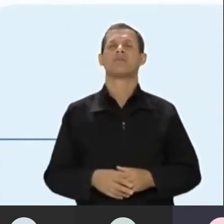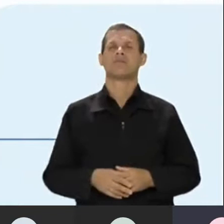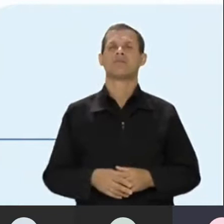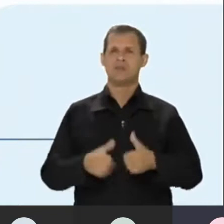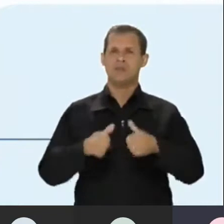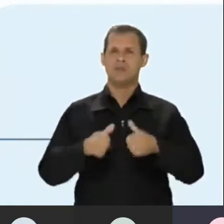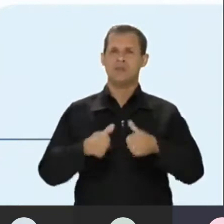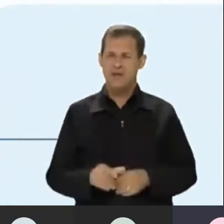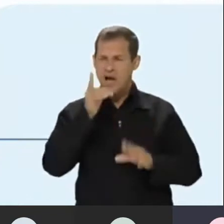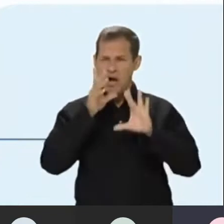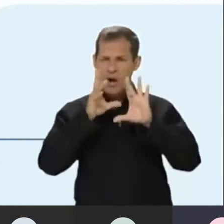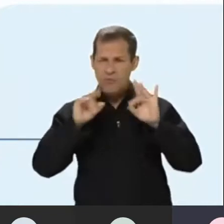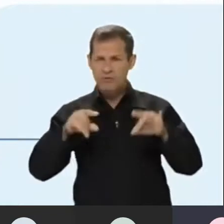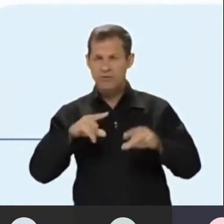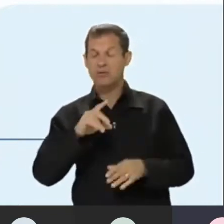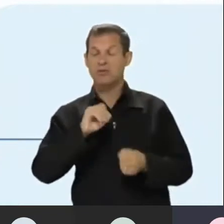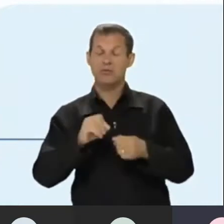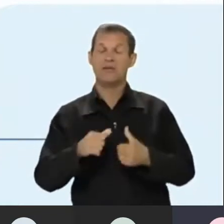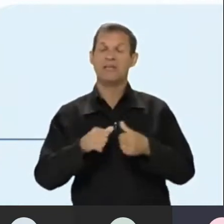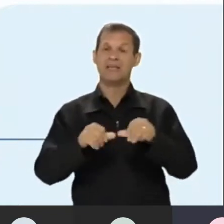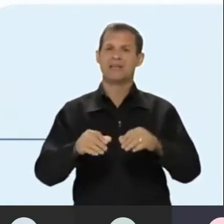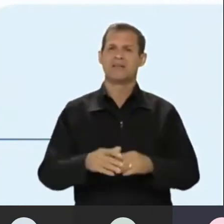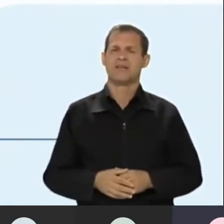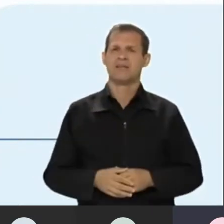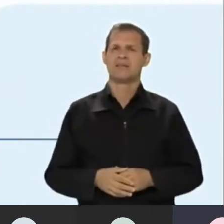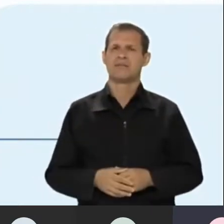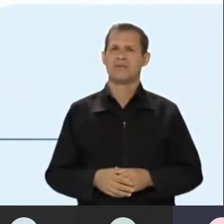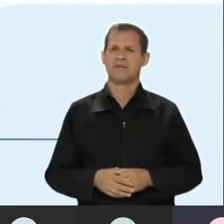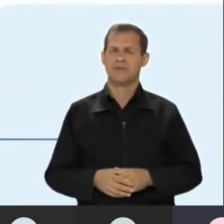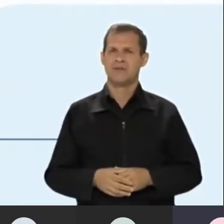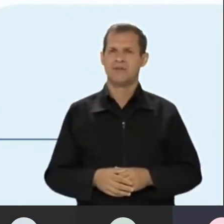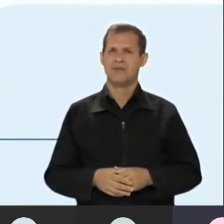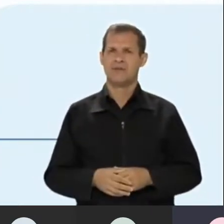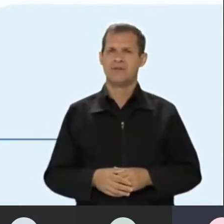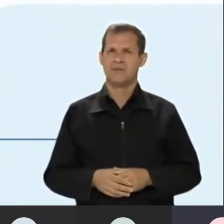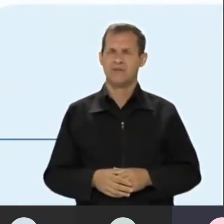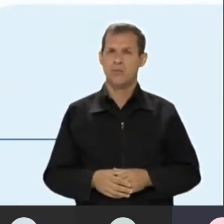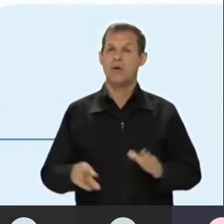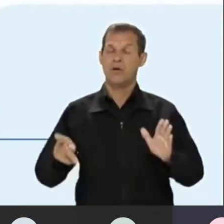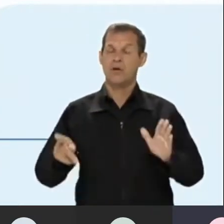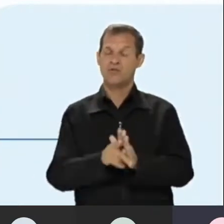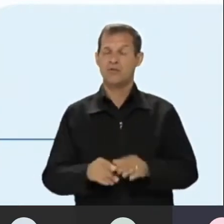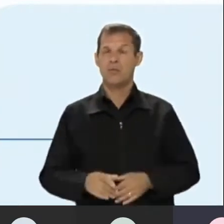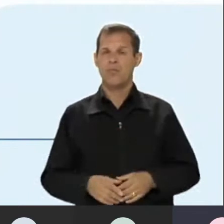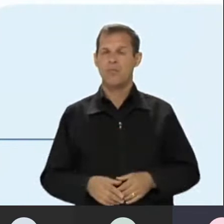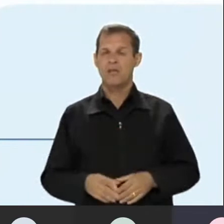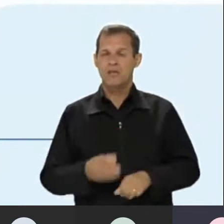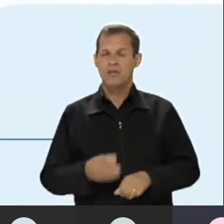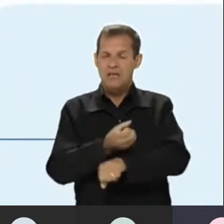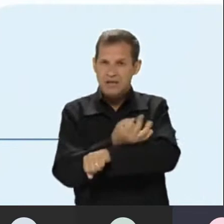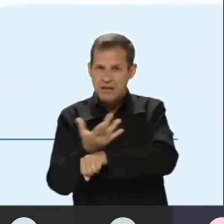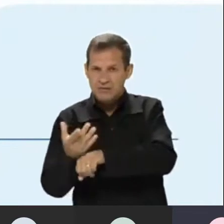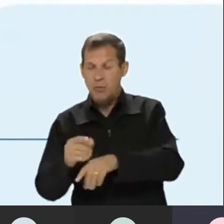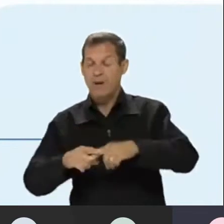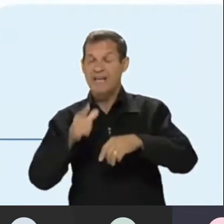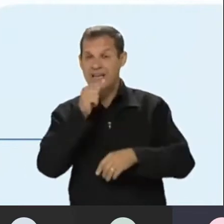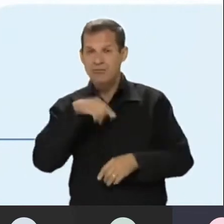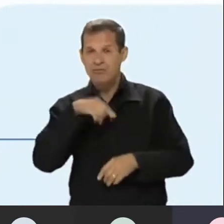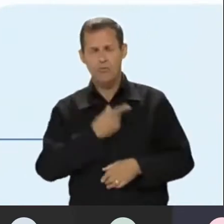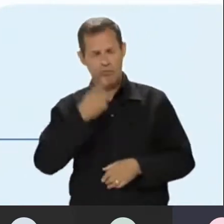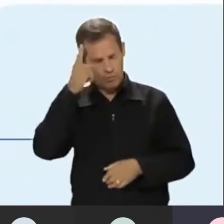então, essa umidade, né, que a gente vai promover, então, aguar propriamente dito essa vegetação, e através